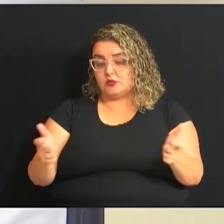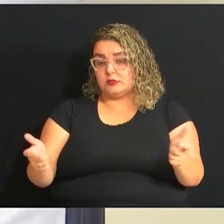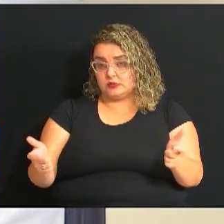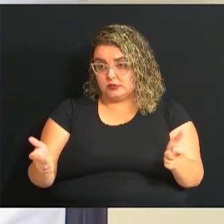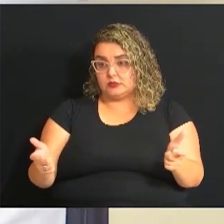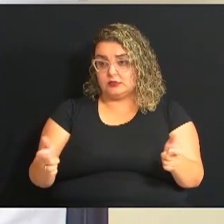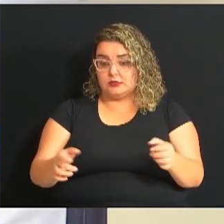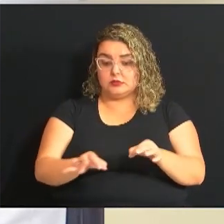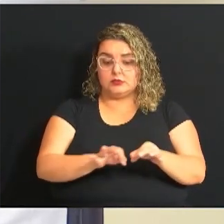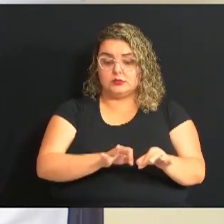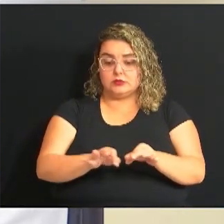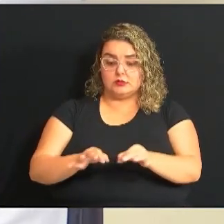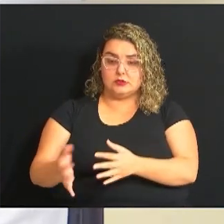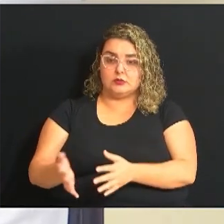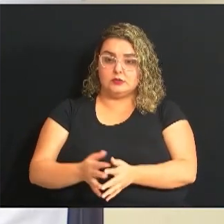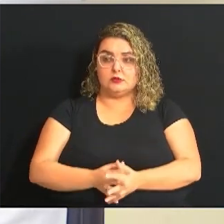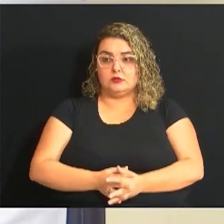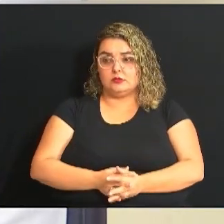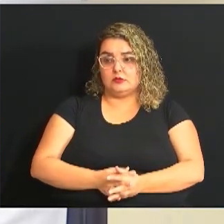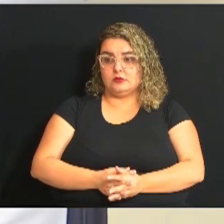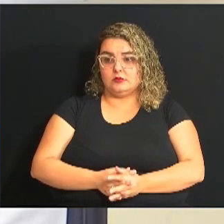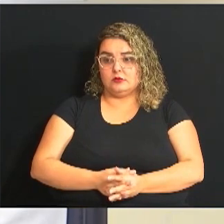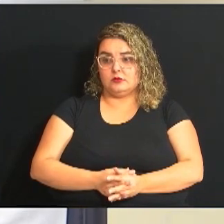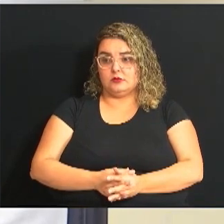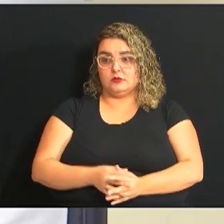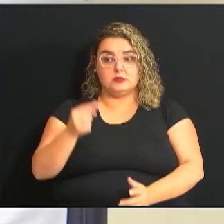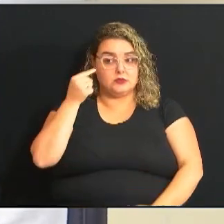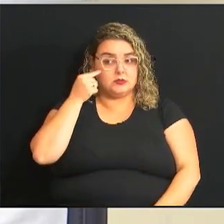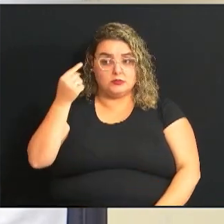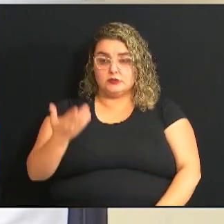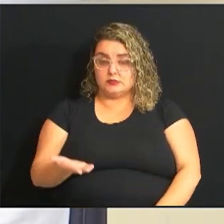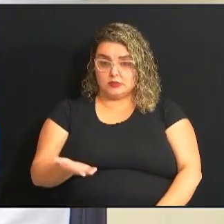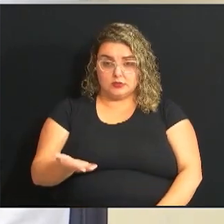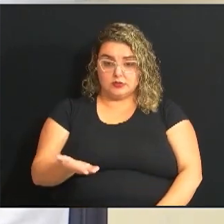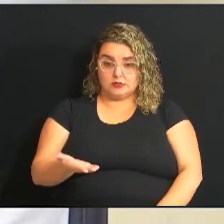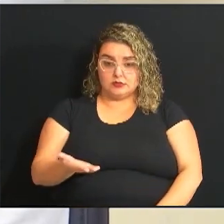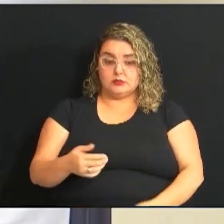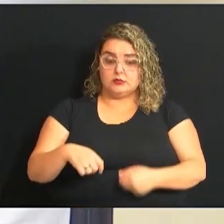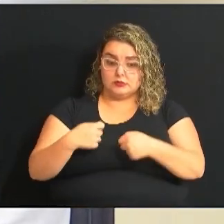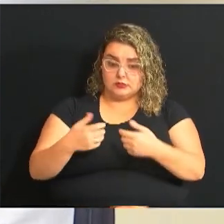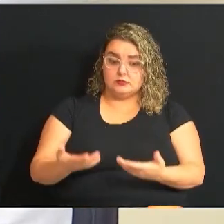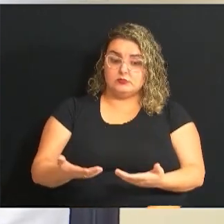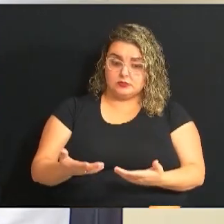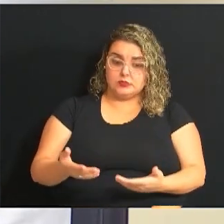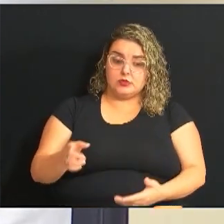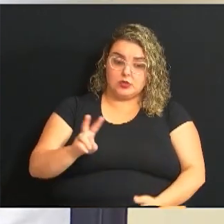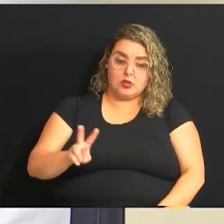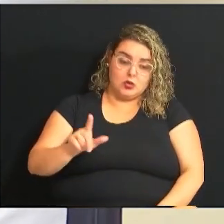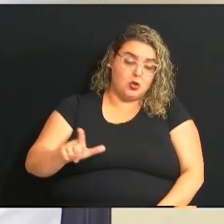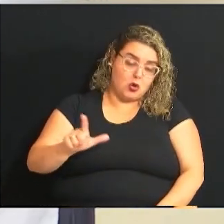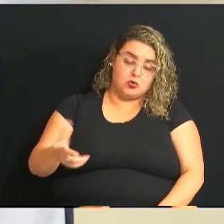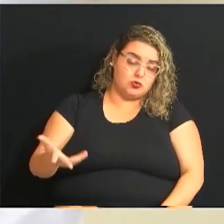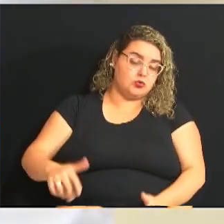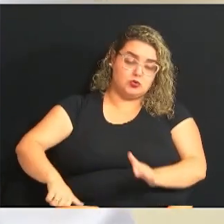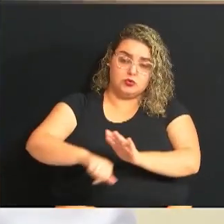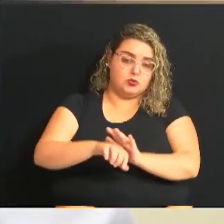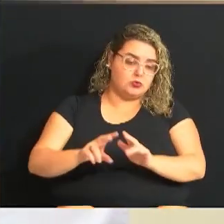o crescimento dessas organizações e dessas ideias que precisam ser,